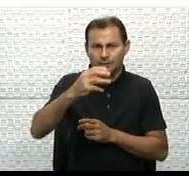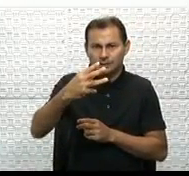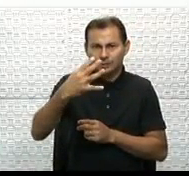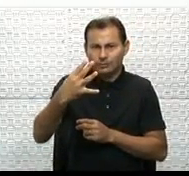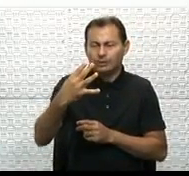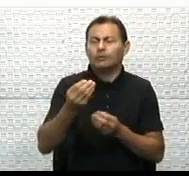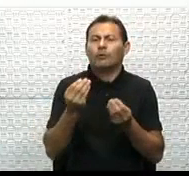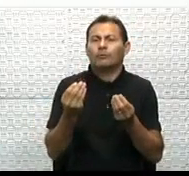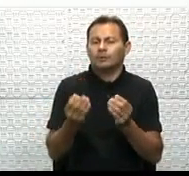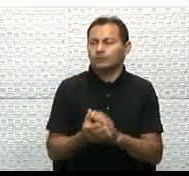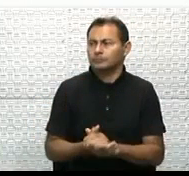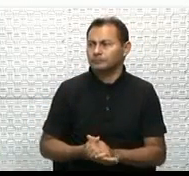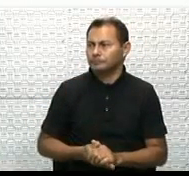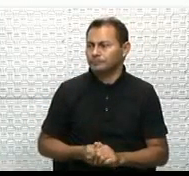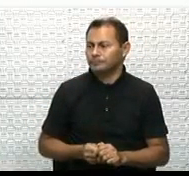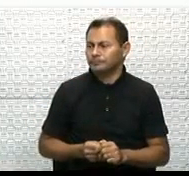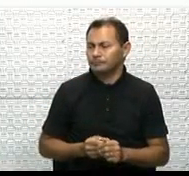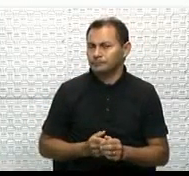1,734?